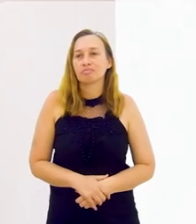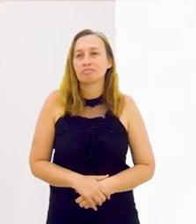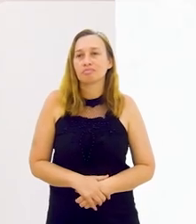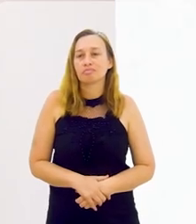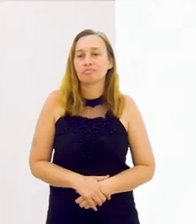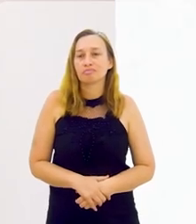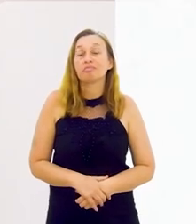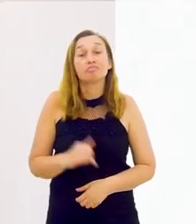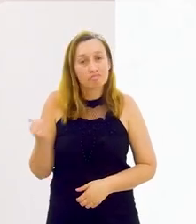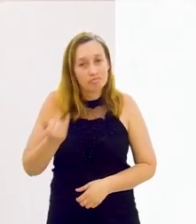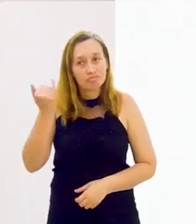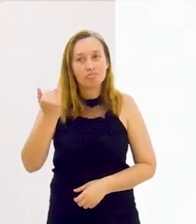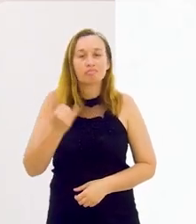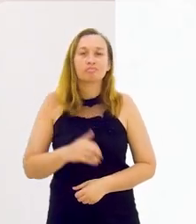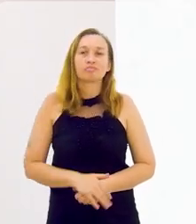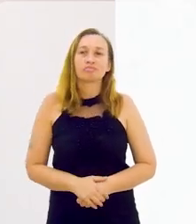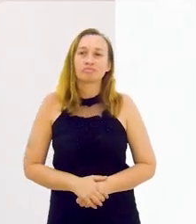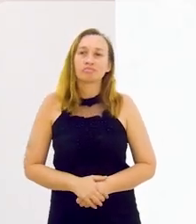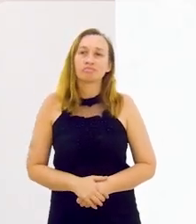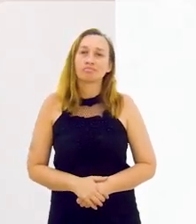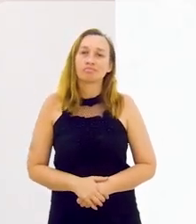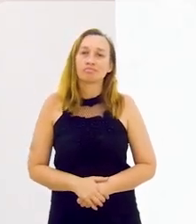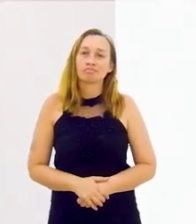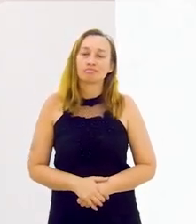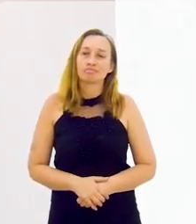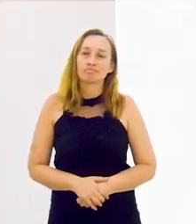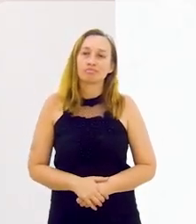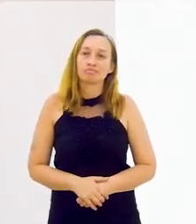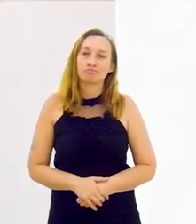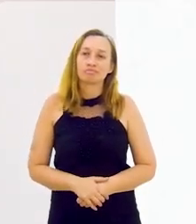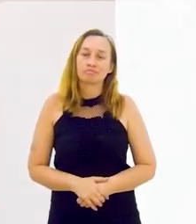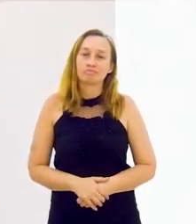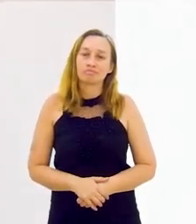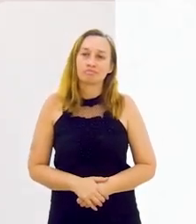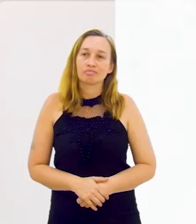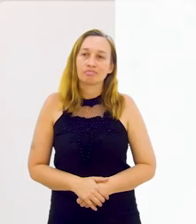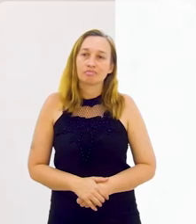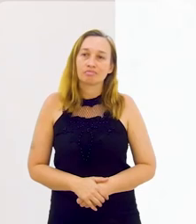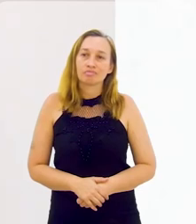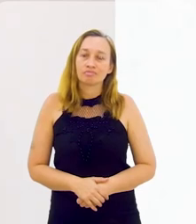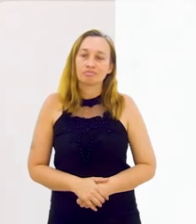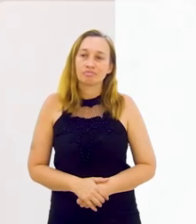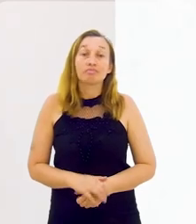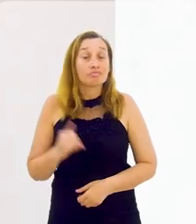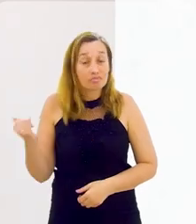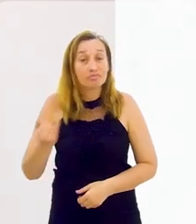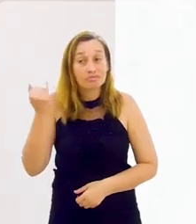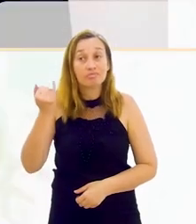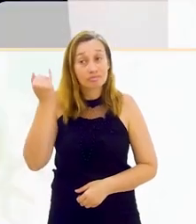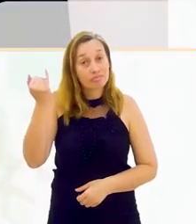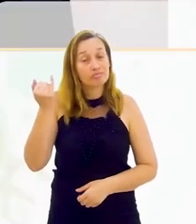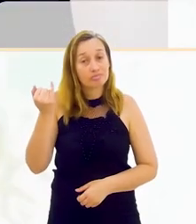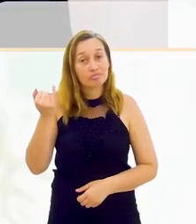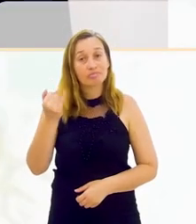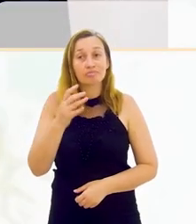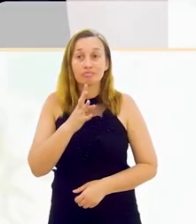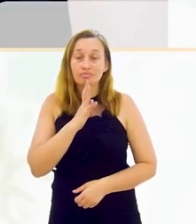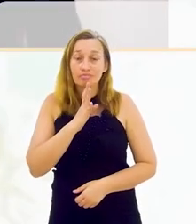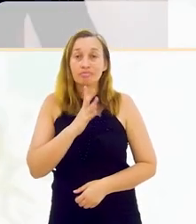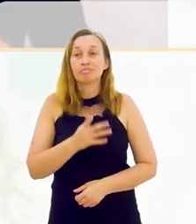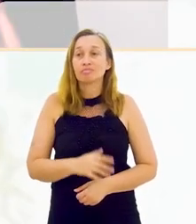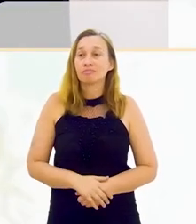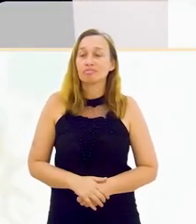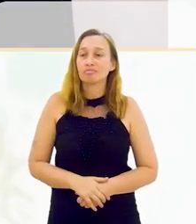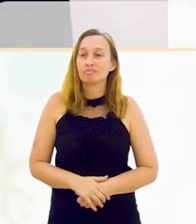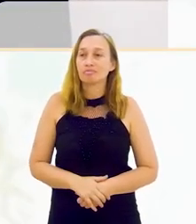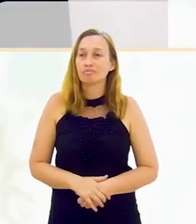Então, eu acho crucial, é importantíssimo. E por isso a importância da gente